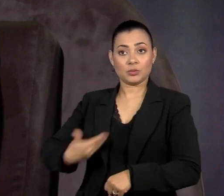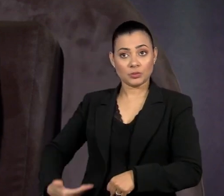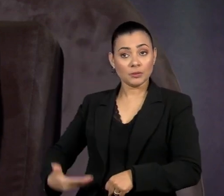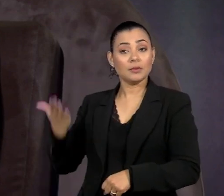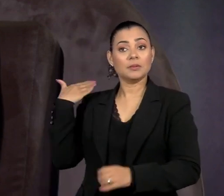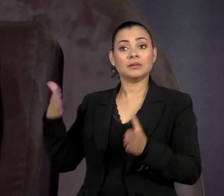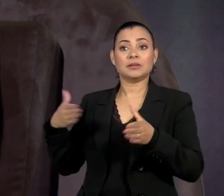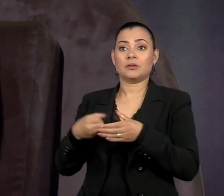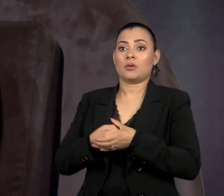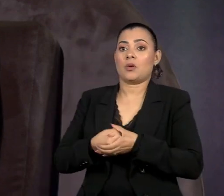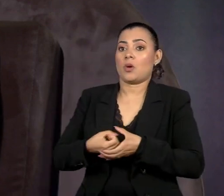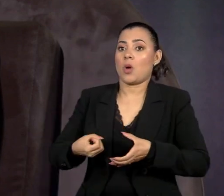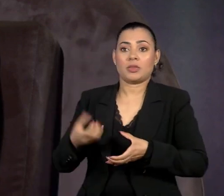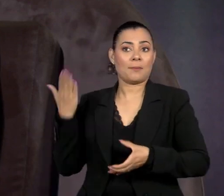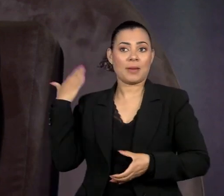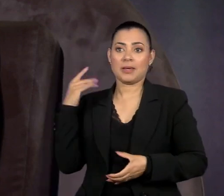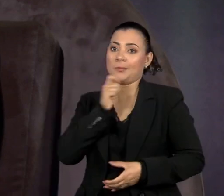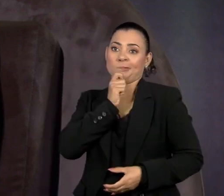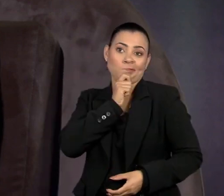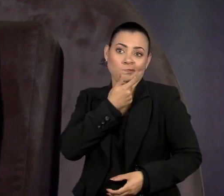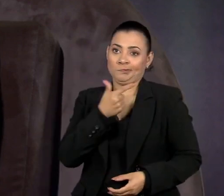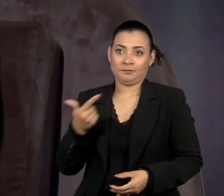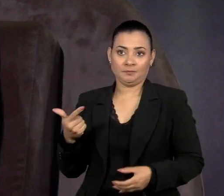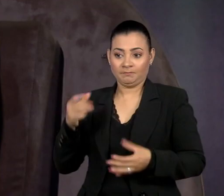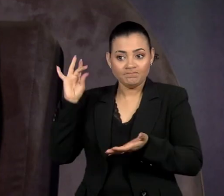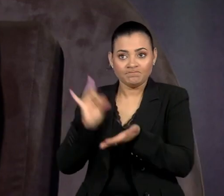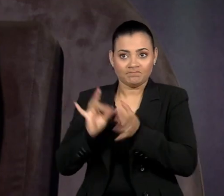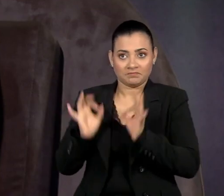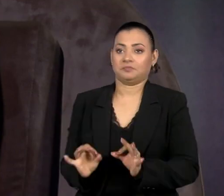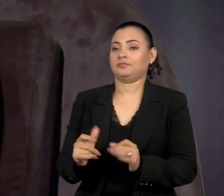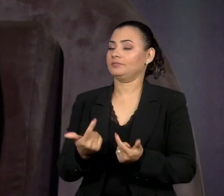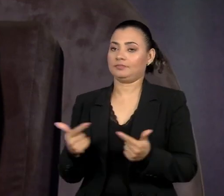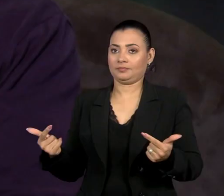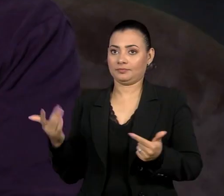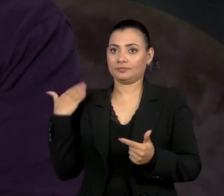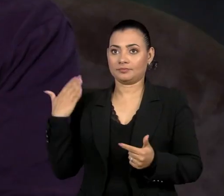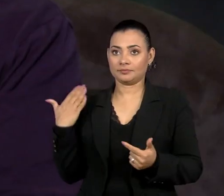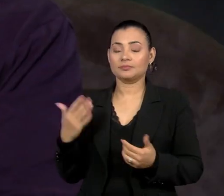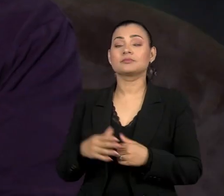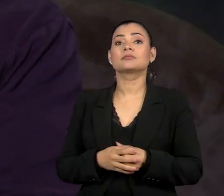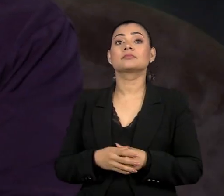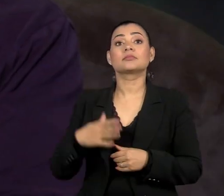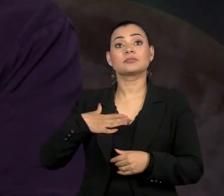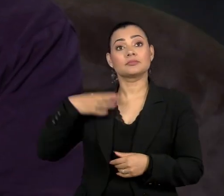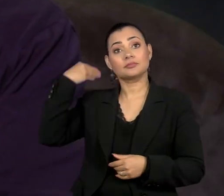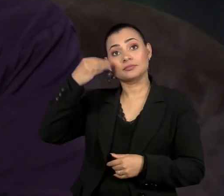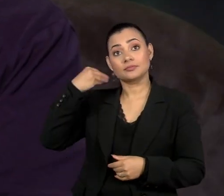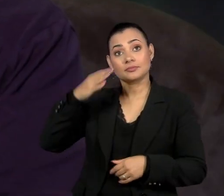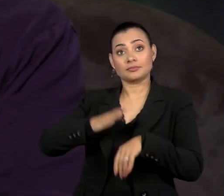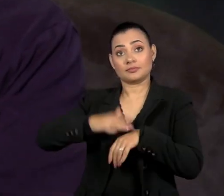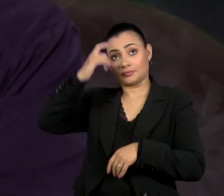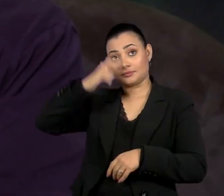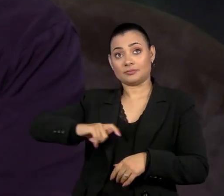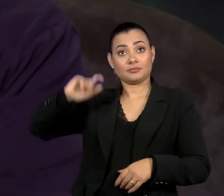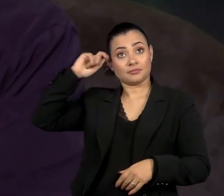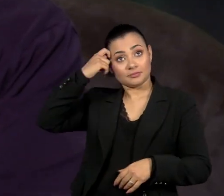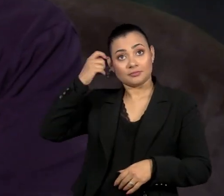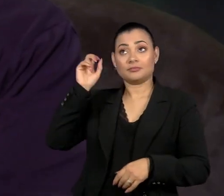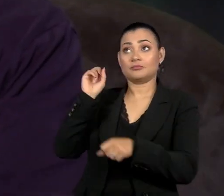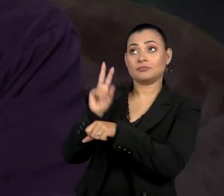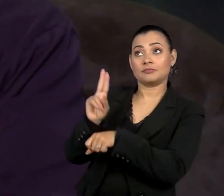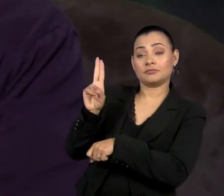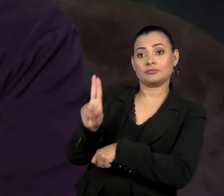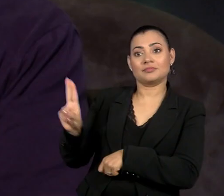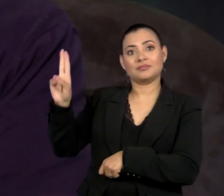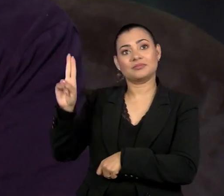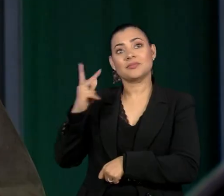política de cotas ela ainda não era estabelecida. Então, a minha vivência enquanto pessoa negra nesse cenário universitário foi